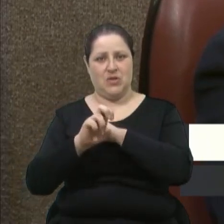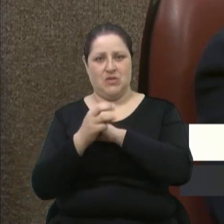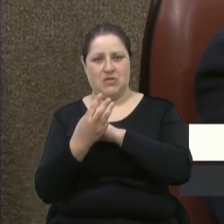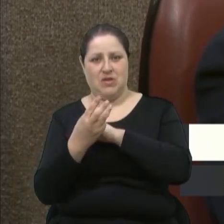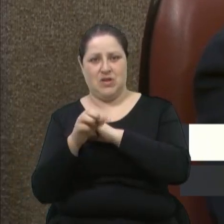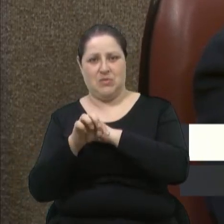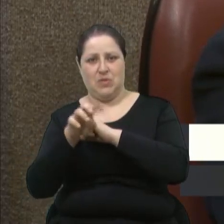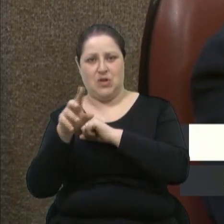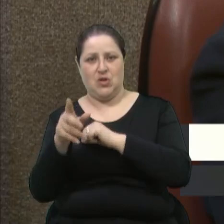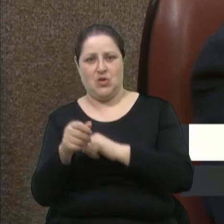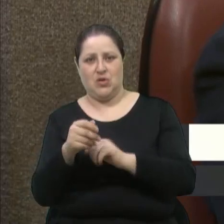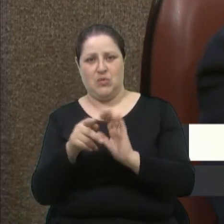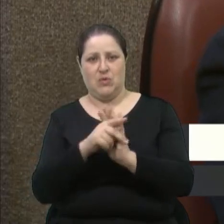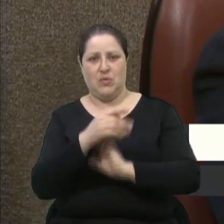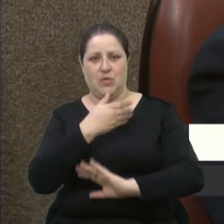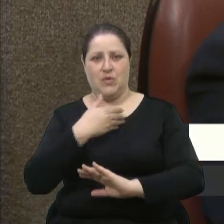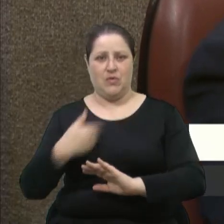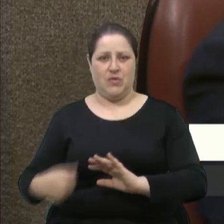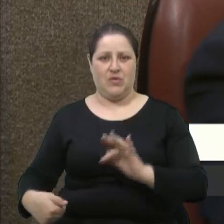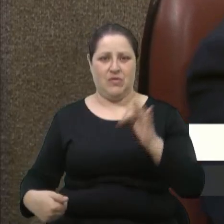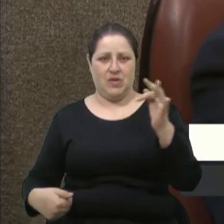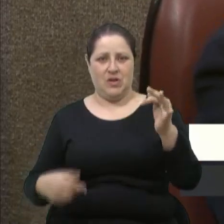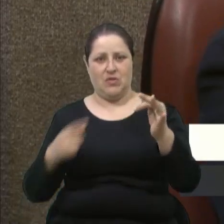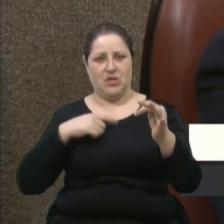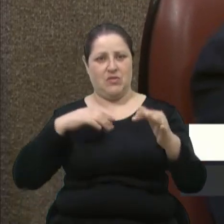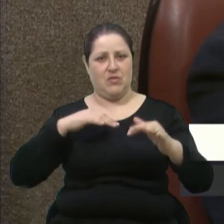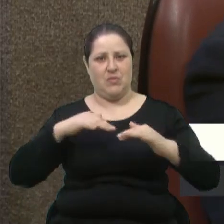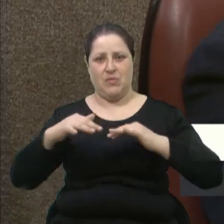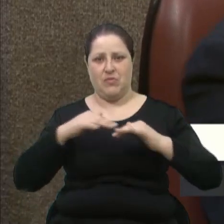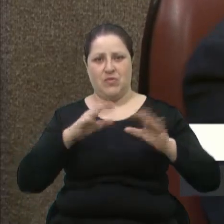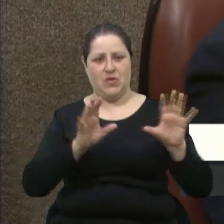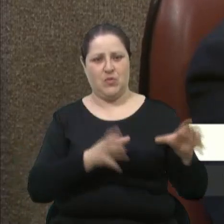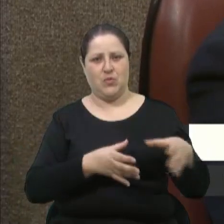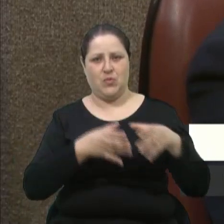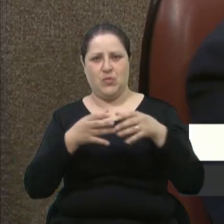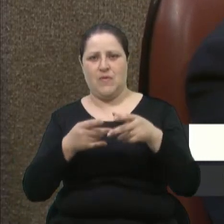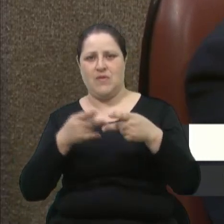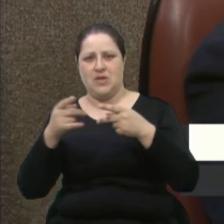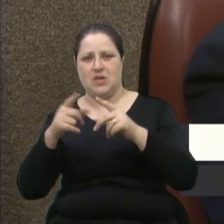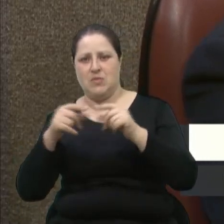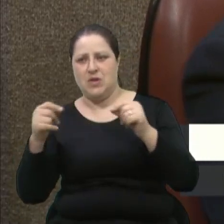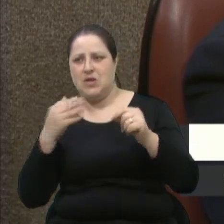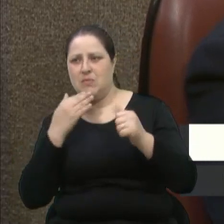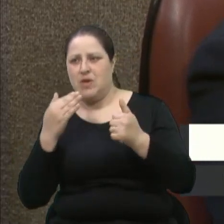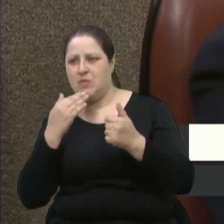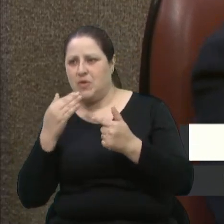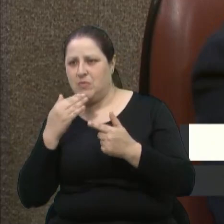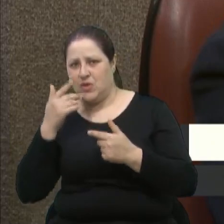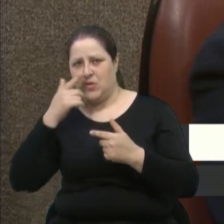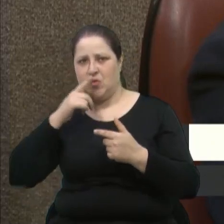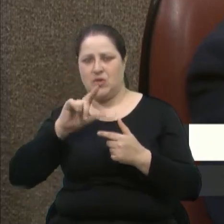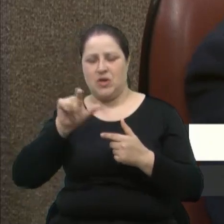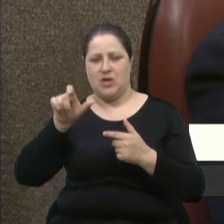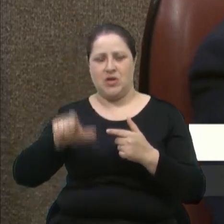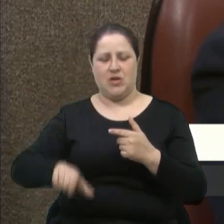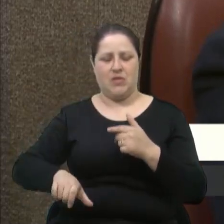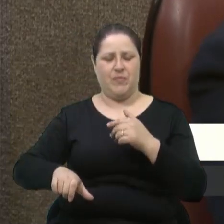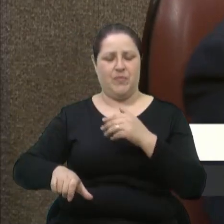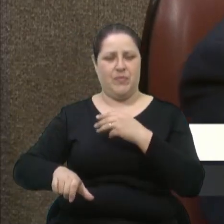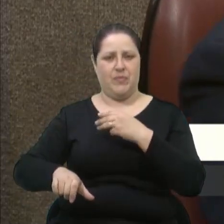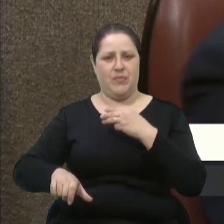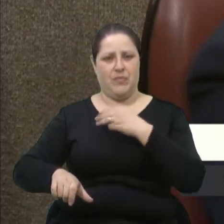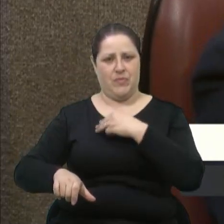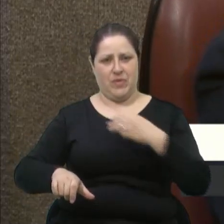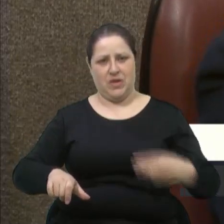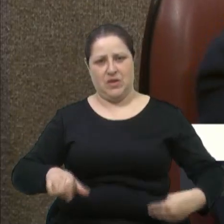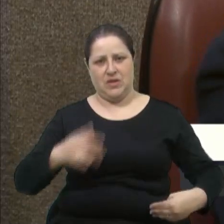governo federal. A mobilização aconteceu e rapidamente o governo federal, através da sua ministra da Saúde, trouxe